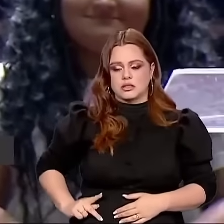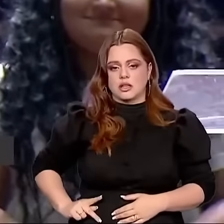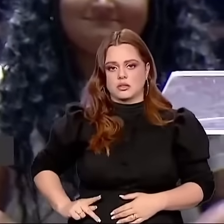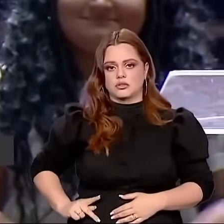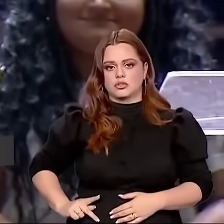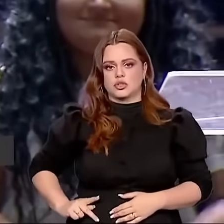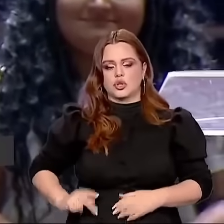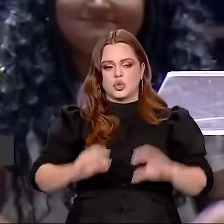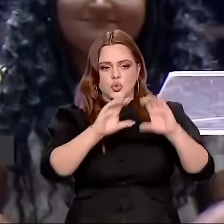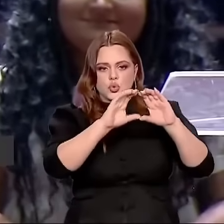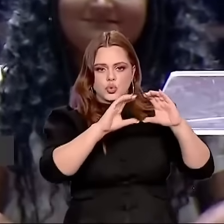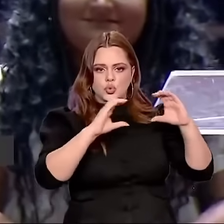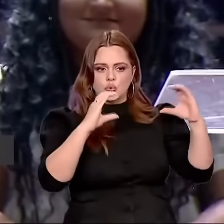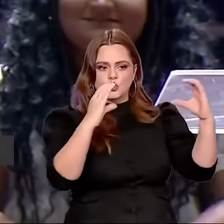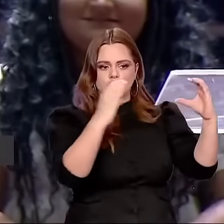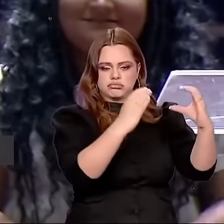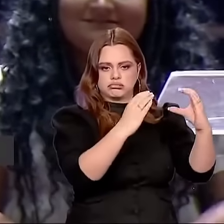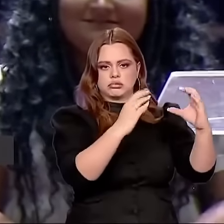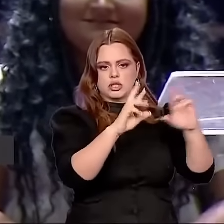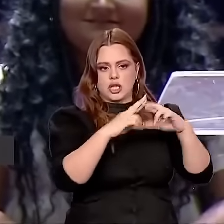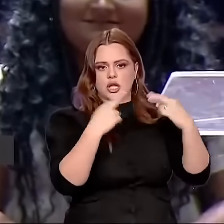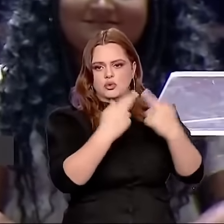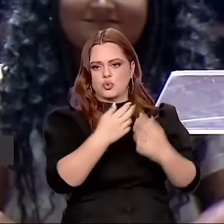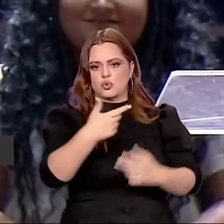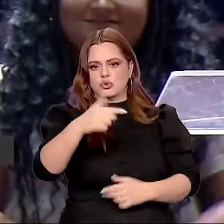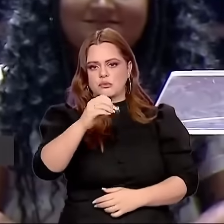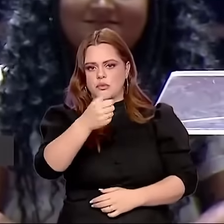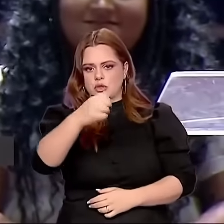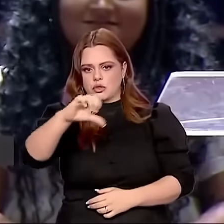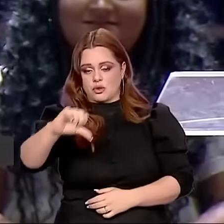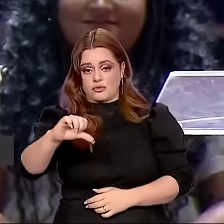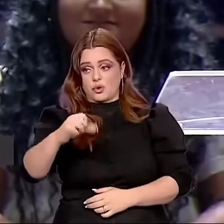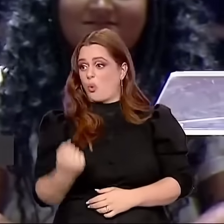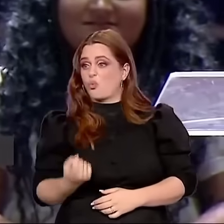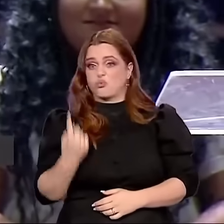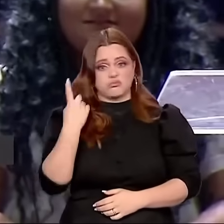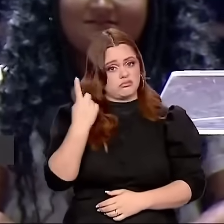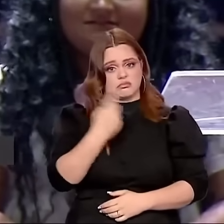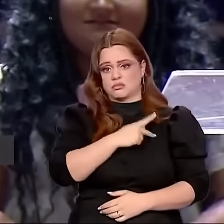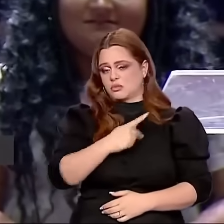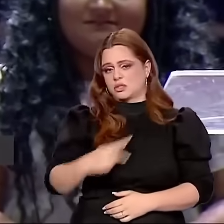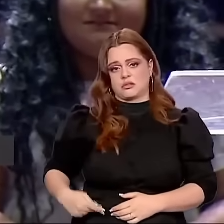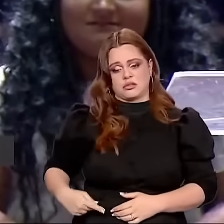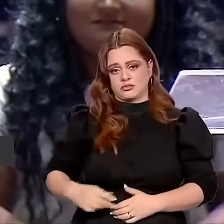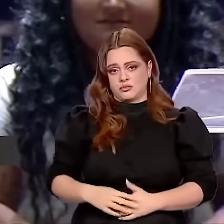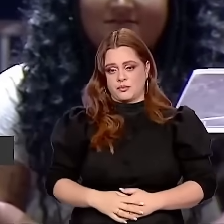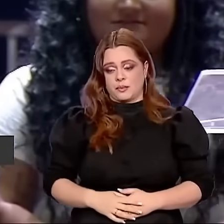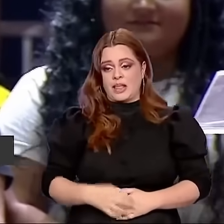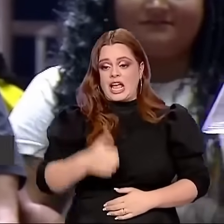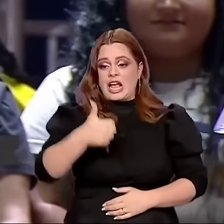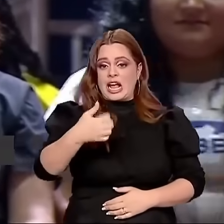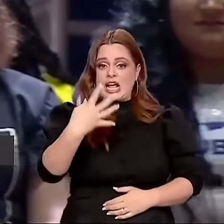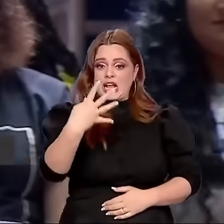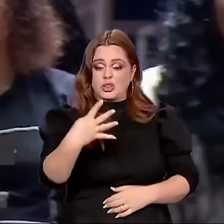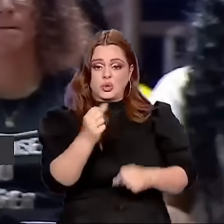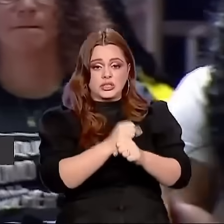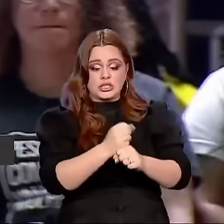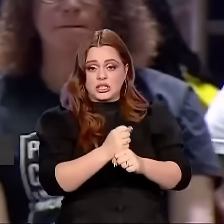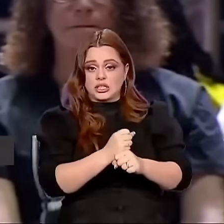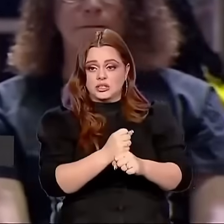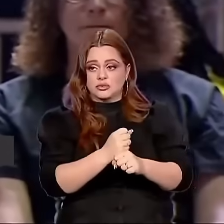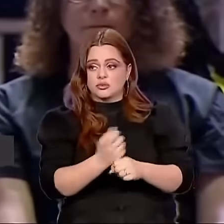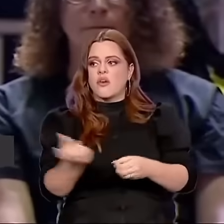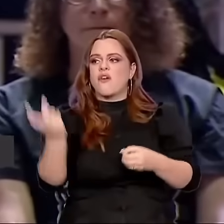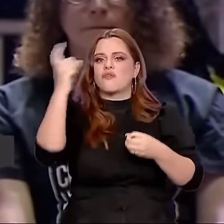do Congresso da UNE em 2009. O último. E 14 anos depois eu estou